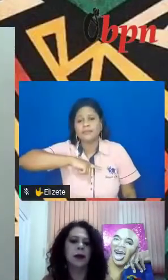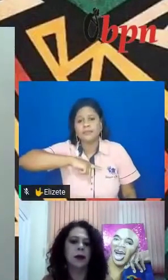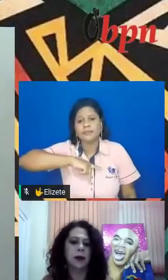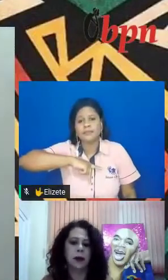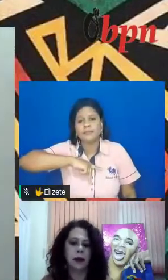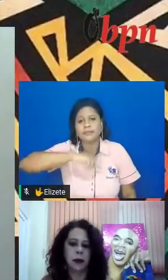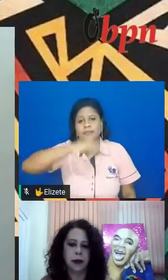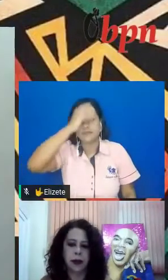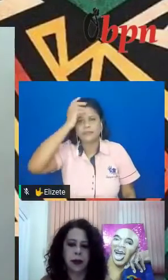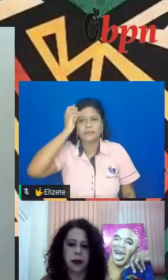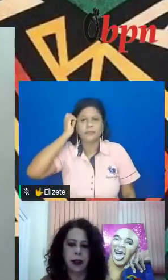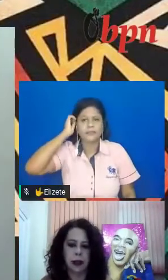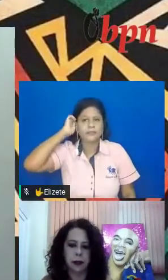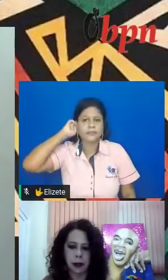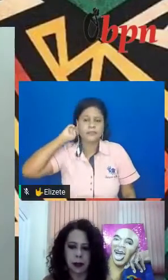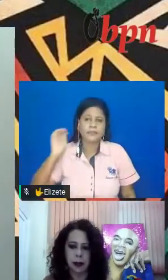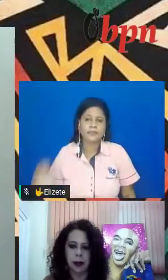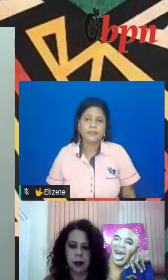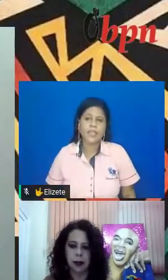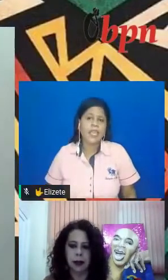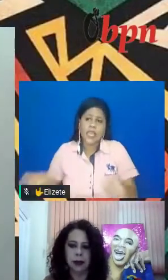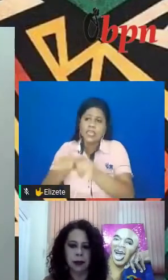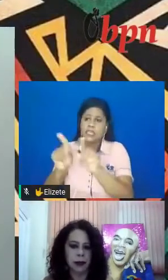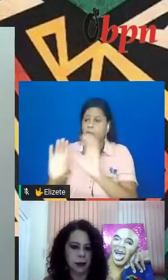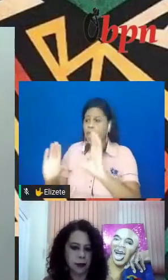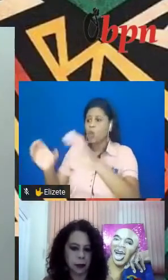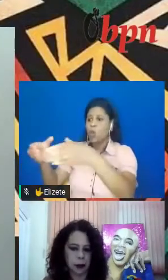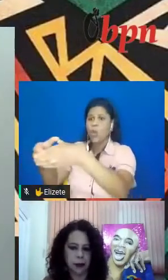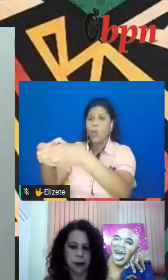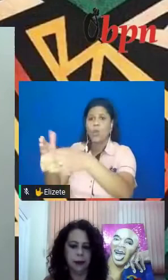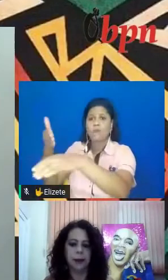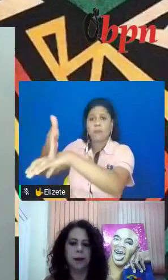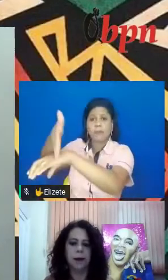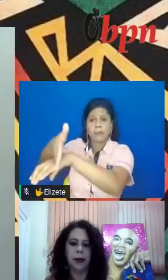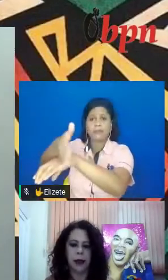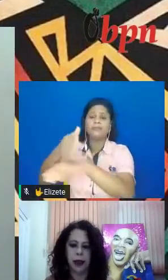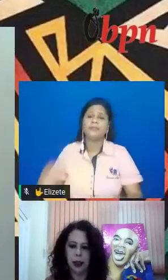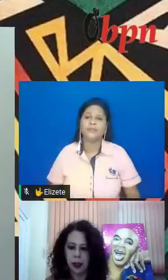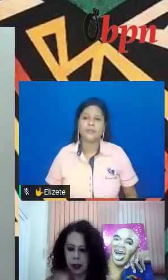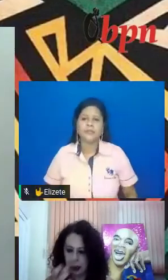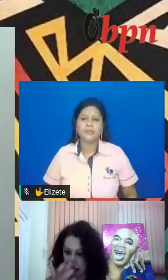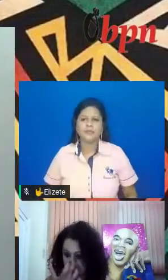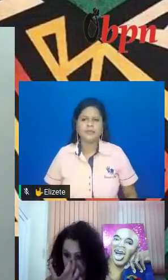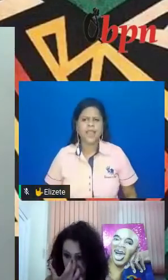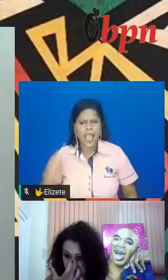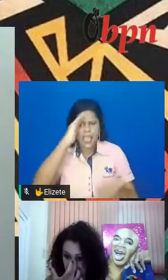e coletiva. E acredito também que